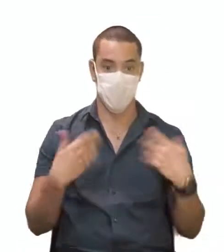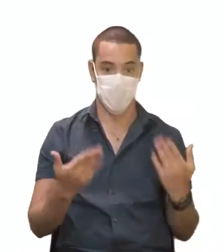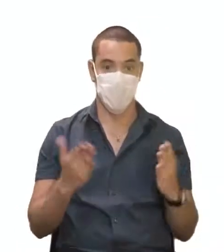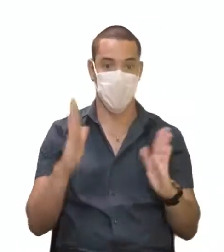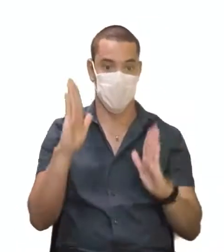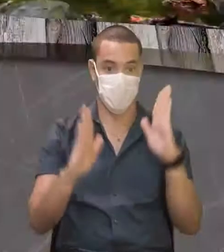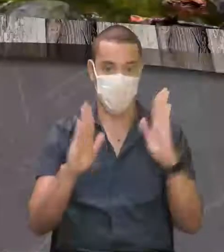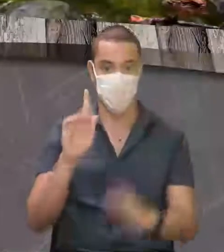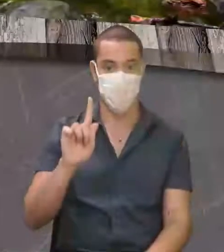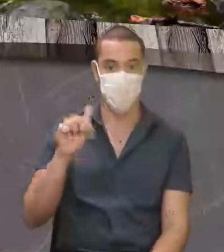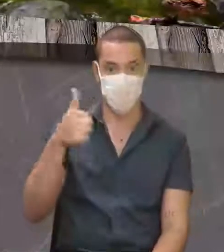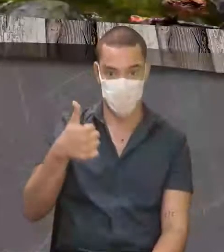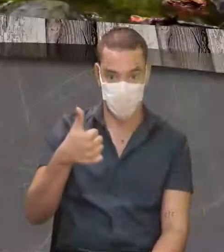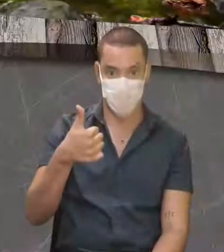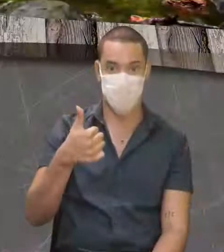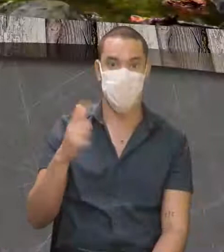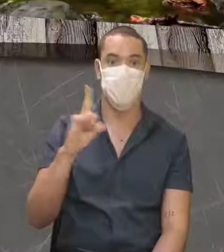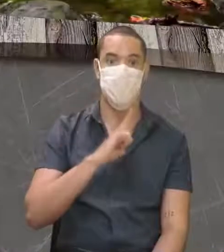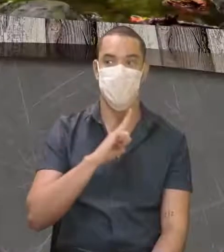fase G1,